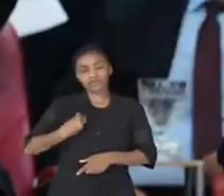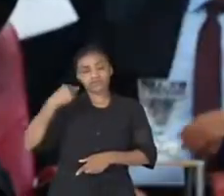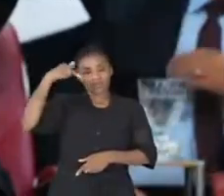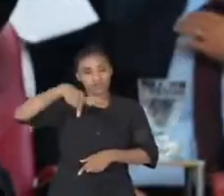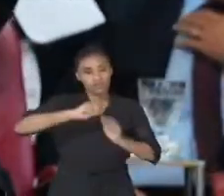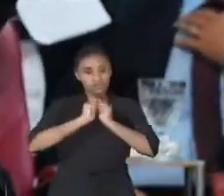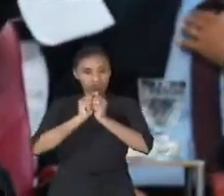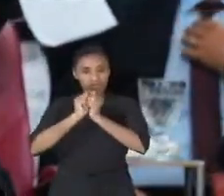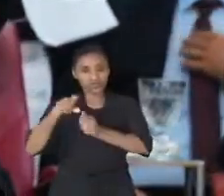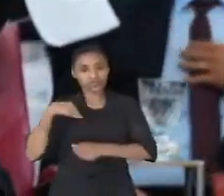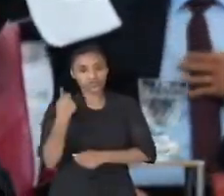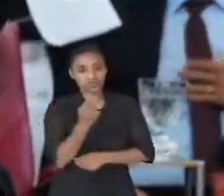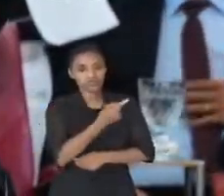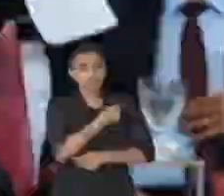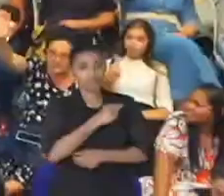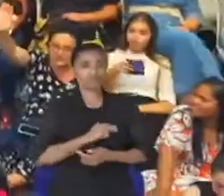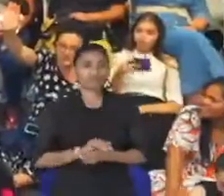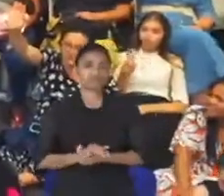nosso meio!